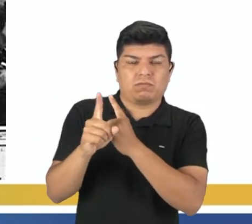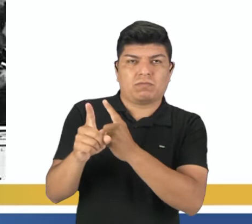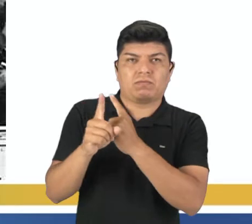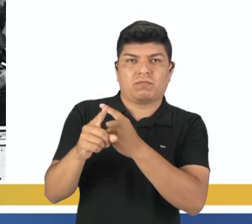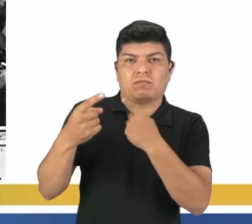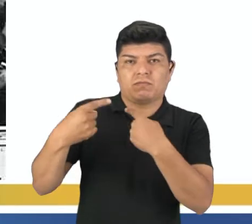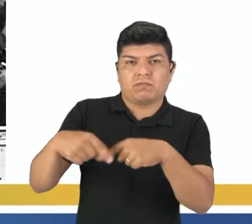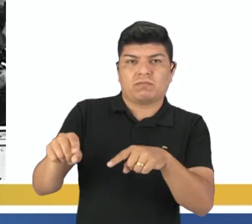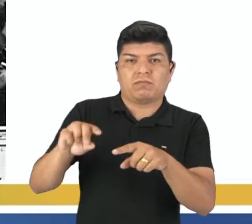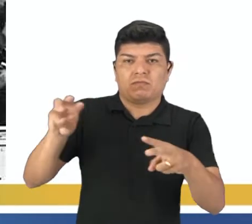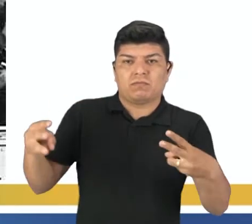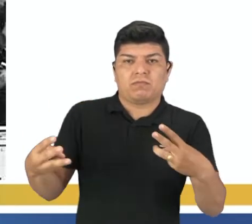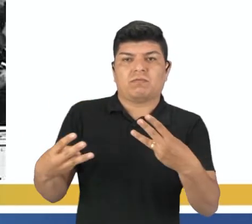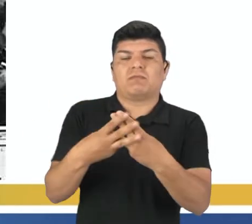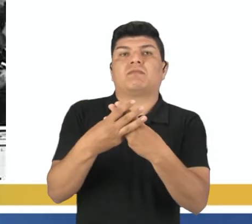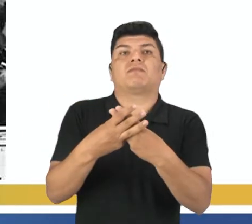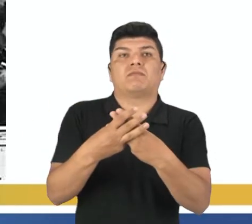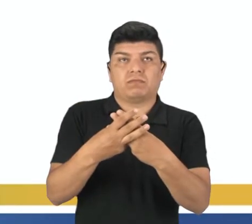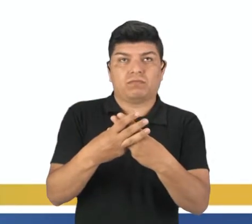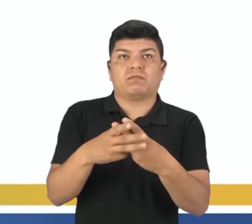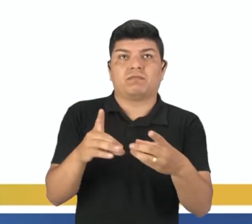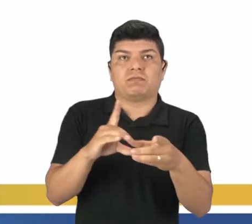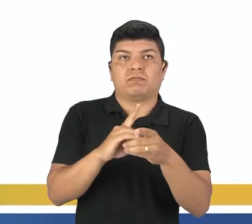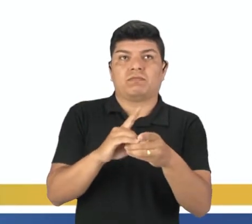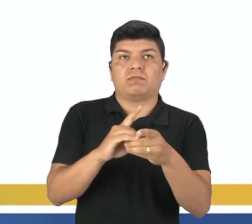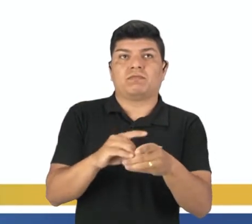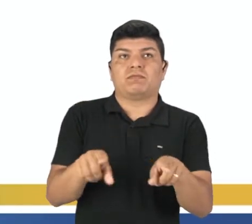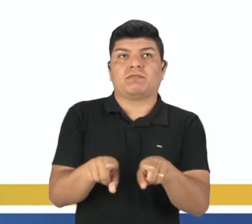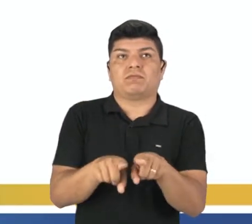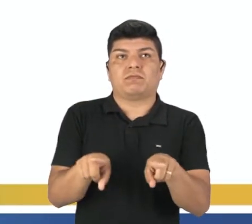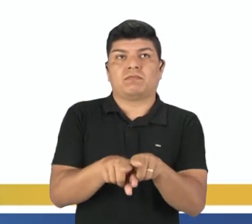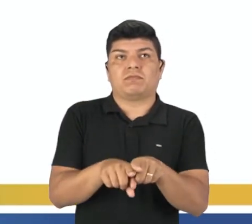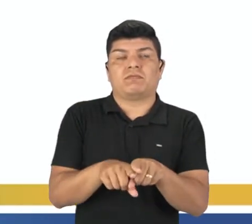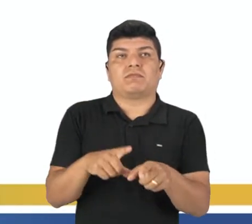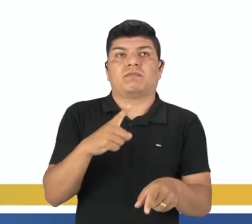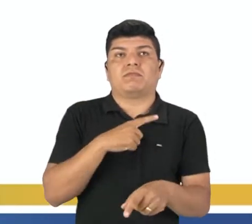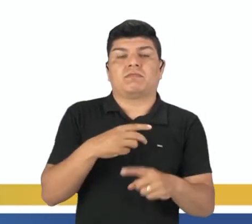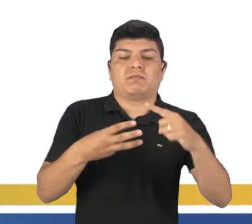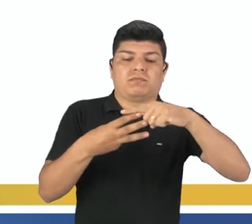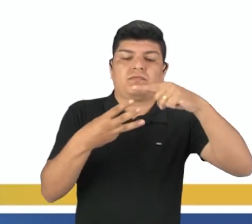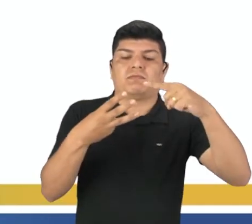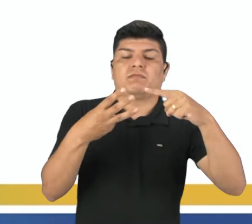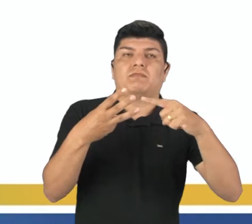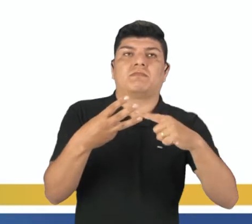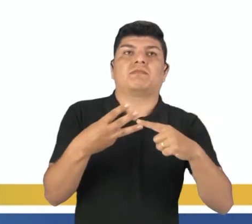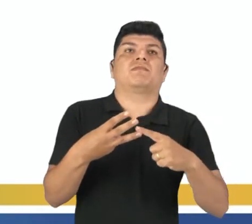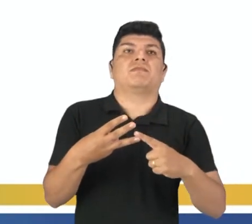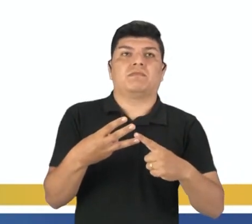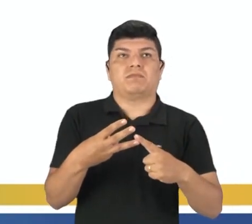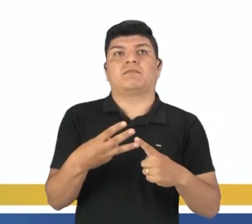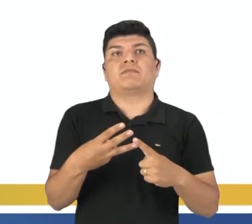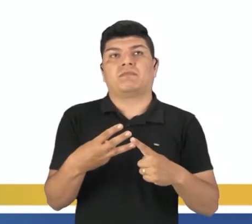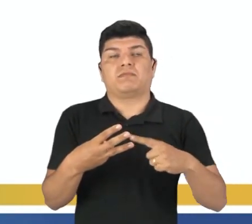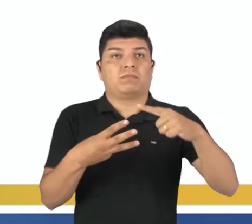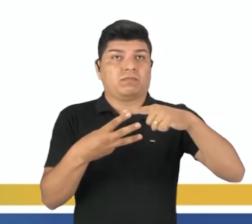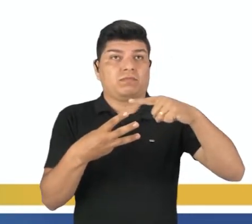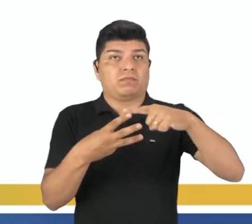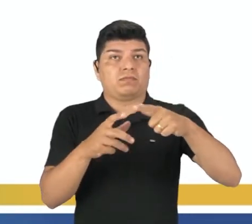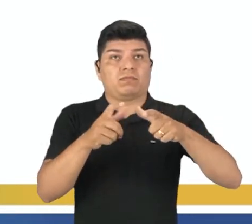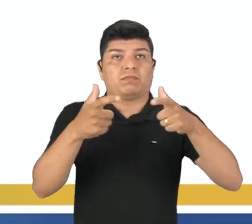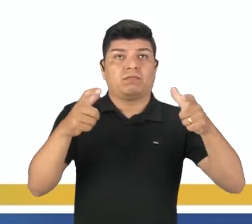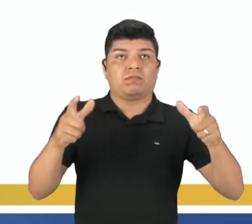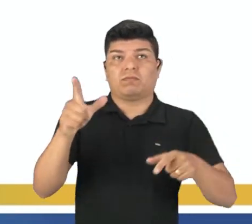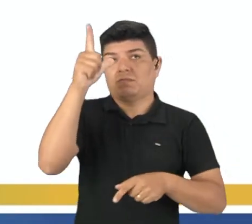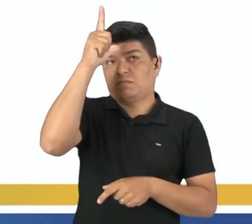judeus, social-democratas e comunistas. A gente vai ter 3 principais fases na guerra, que é o